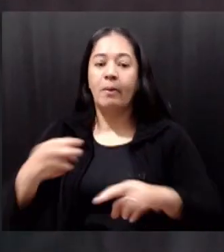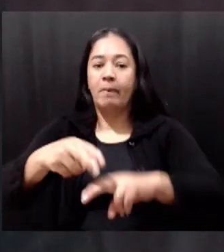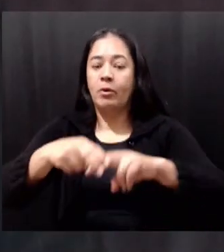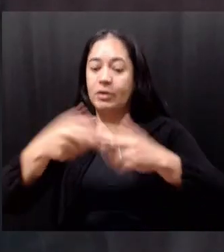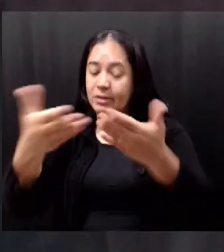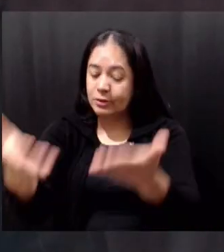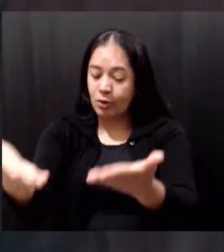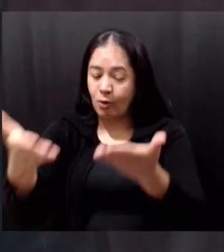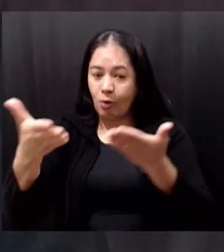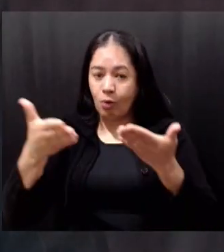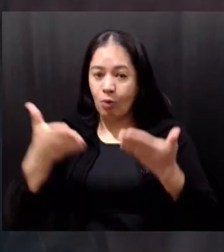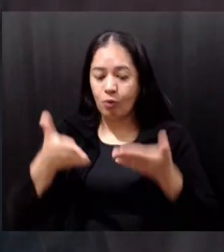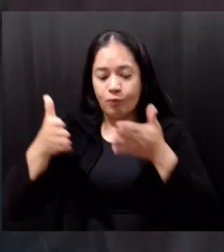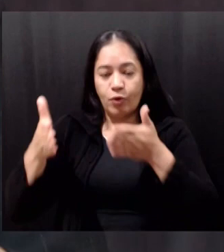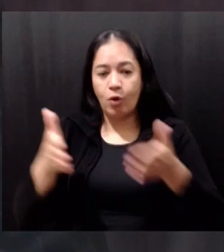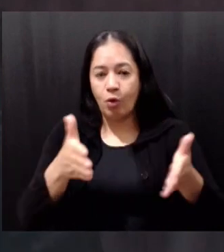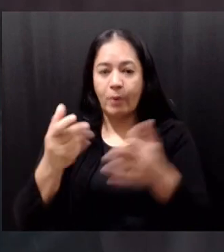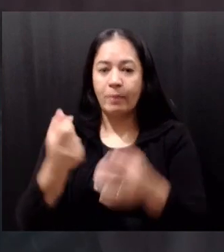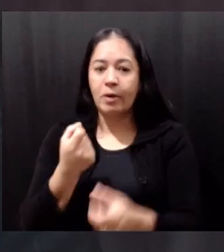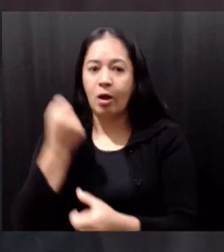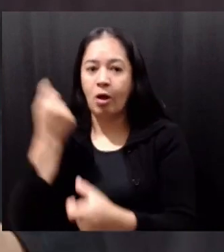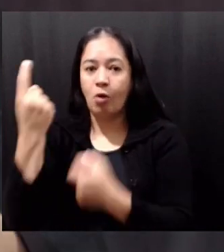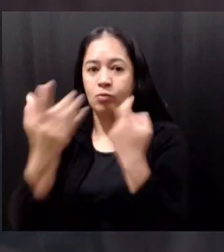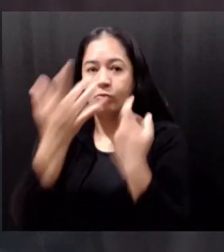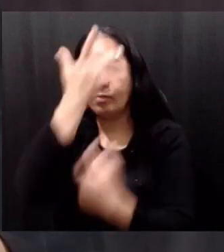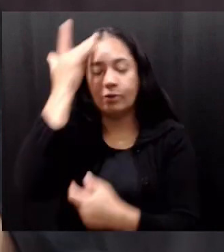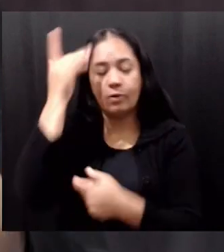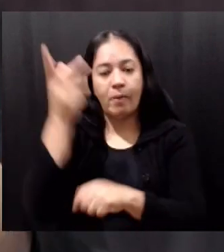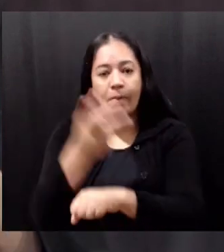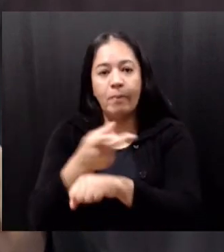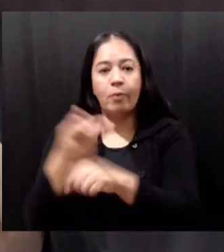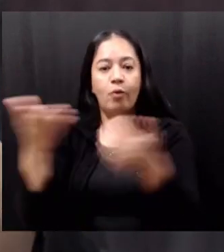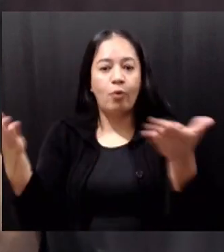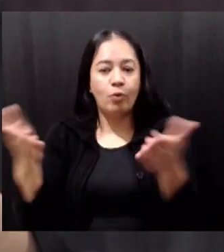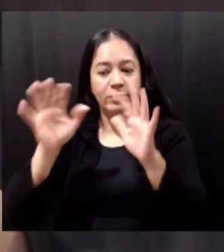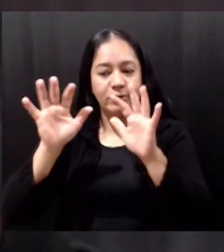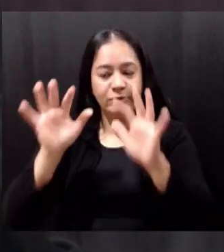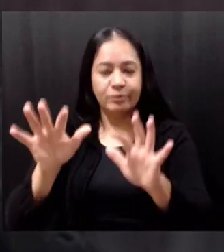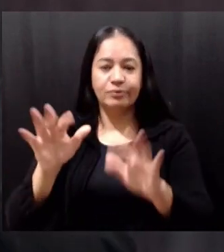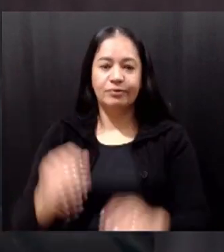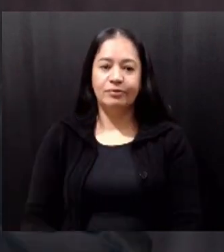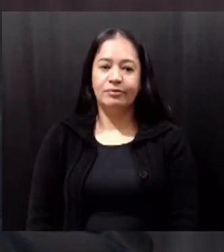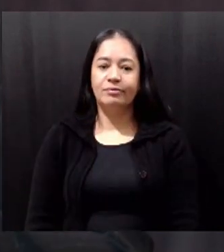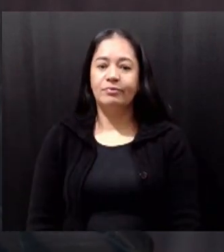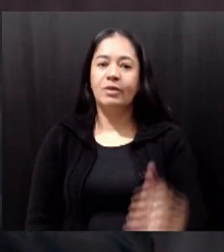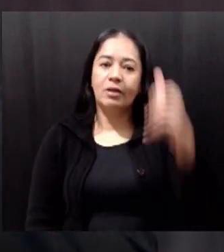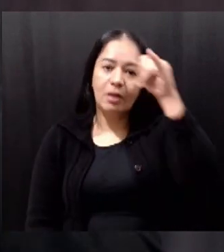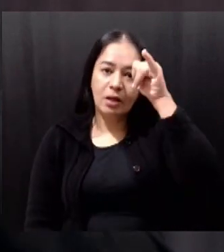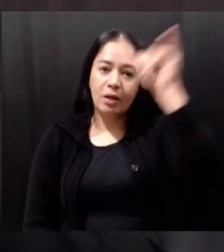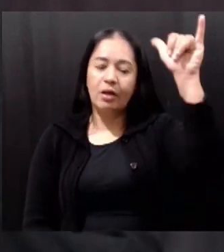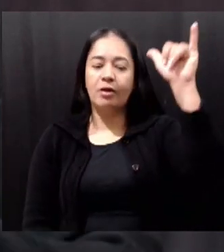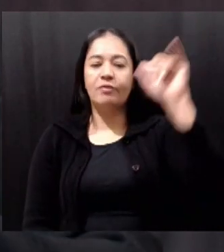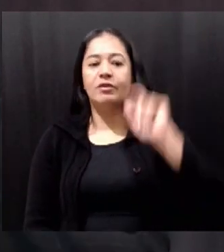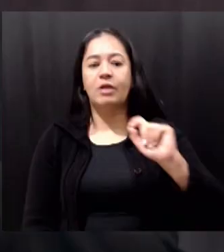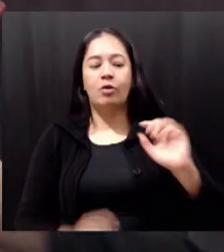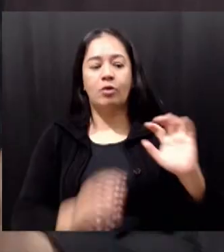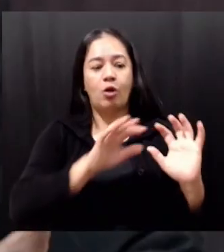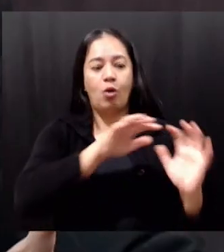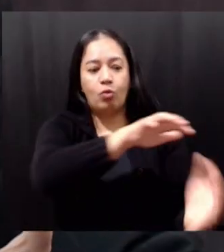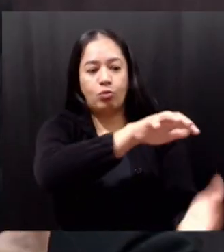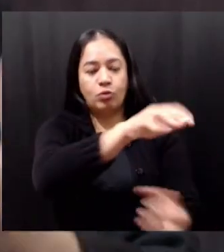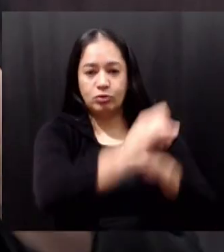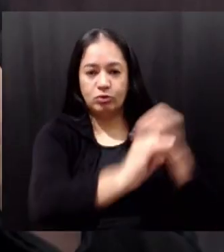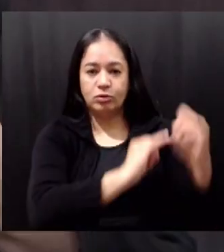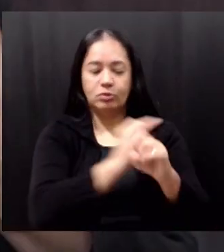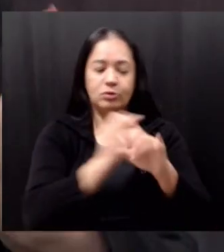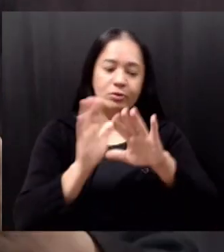que algumas pessoas estejam buscando hoje é isso, é deixar um pouco o mundo digital para fazer essa